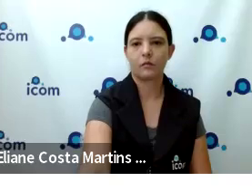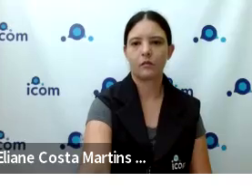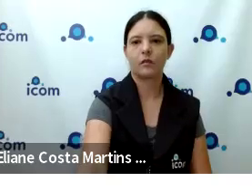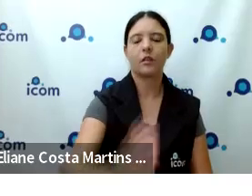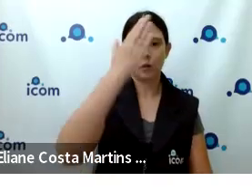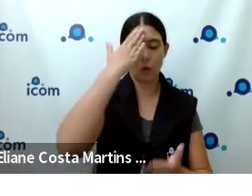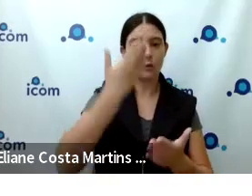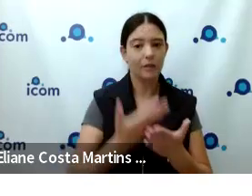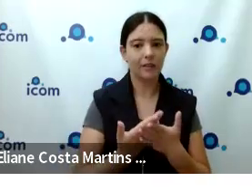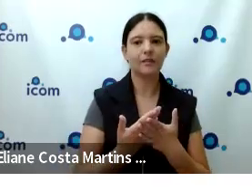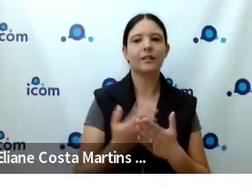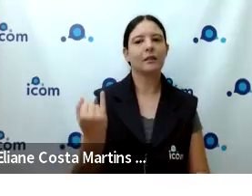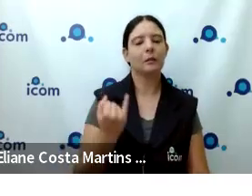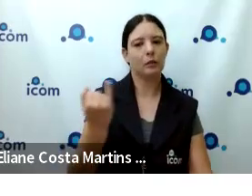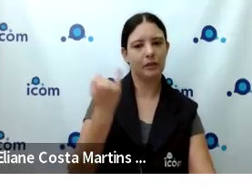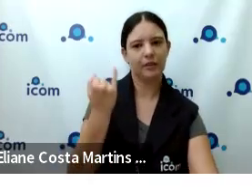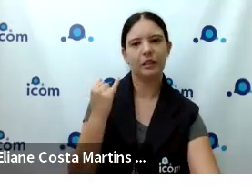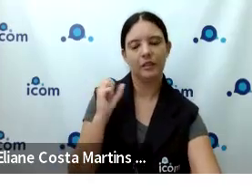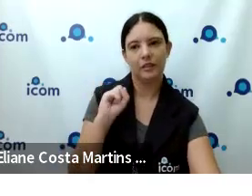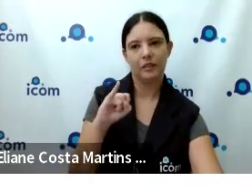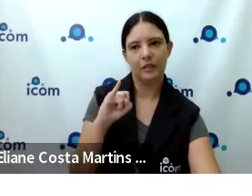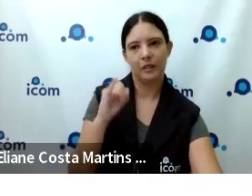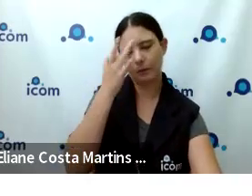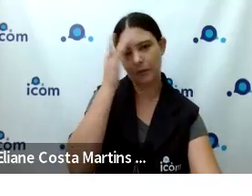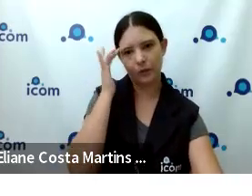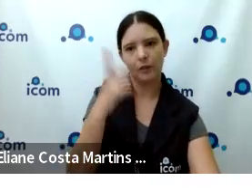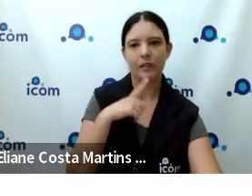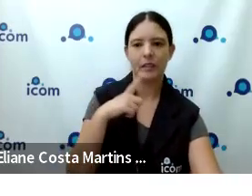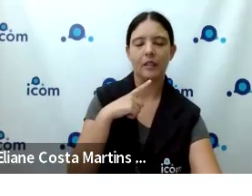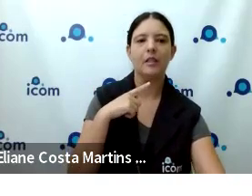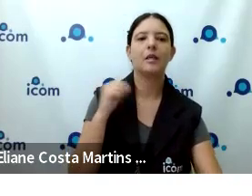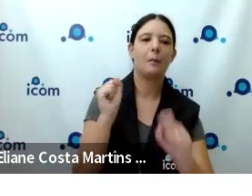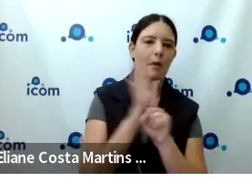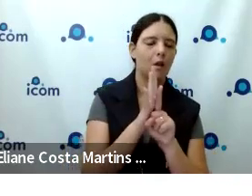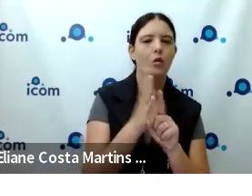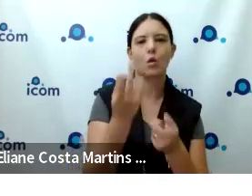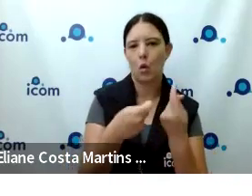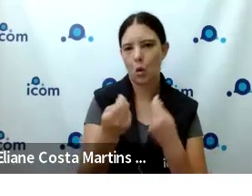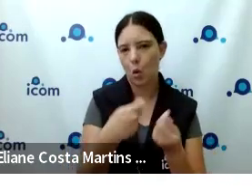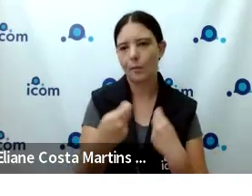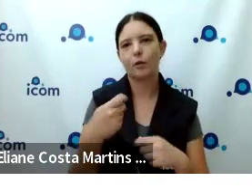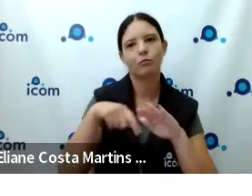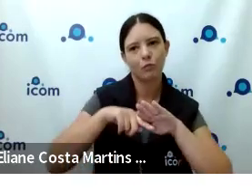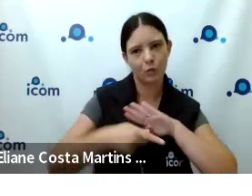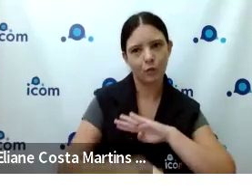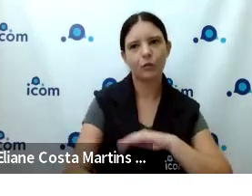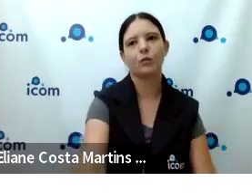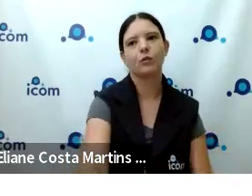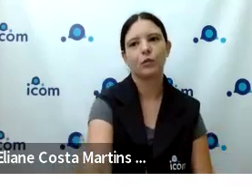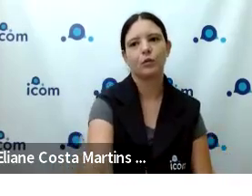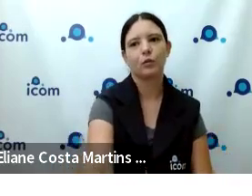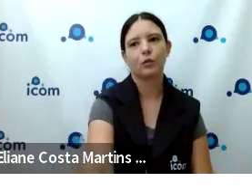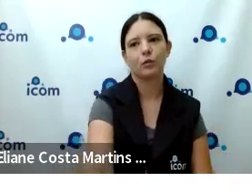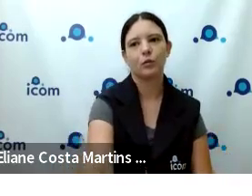ativo fundamental em qualquer sociedade, tem impactos econômicos profundos e também impacto no